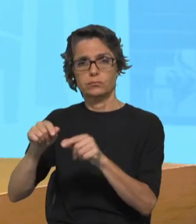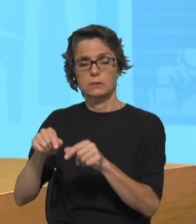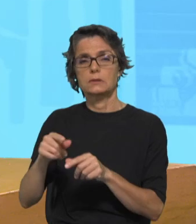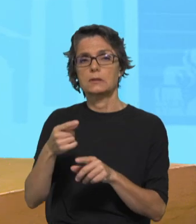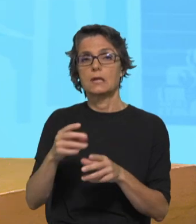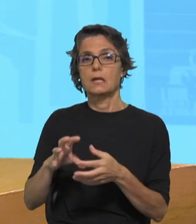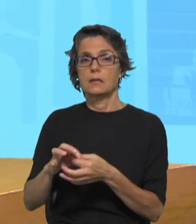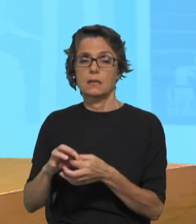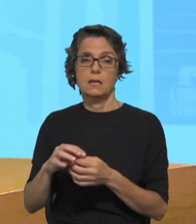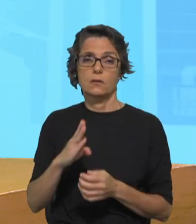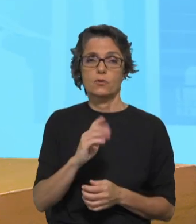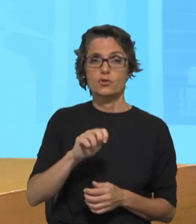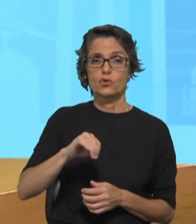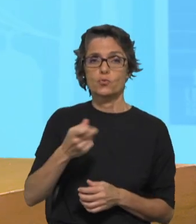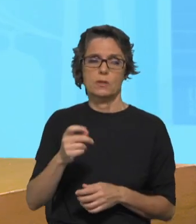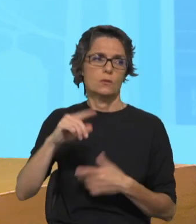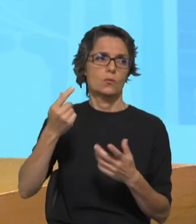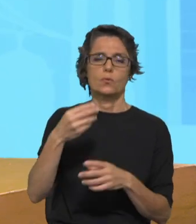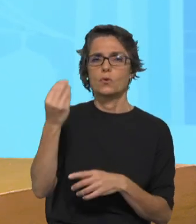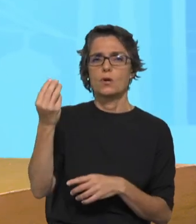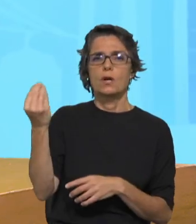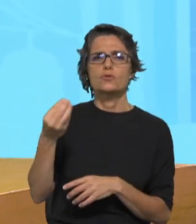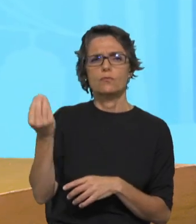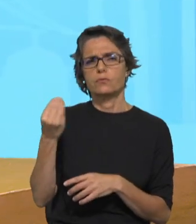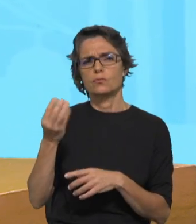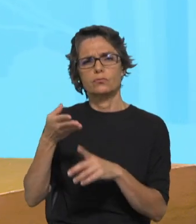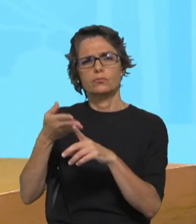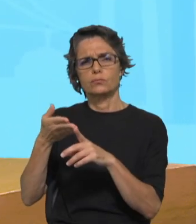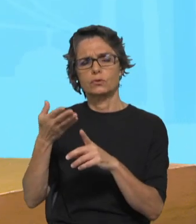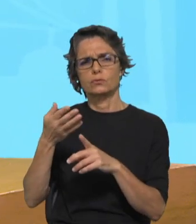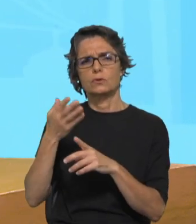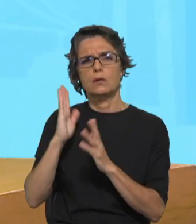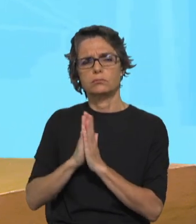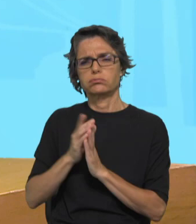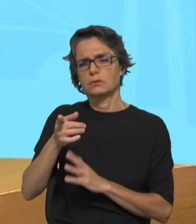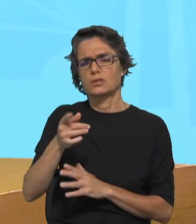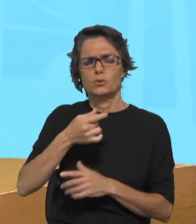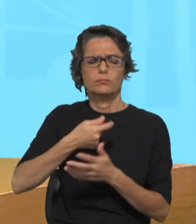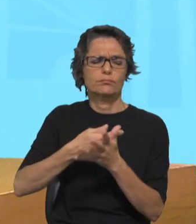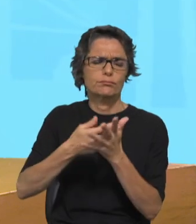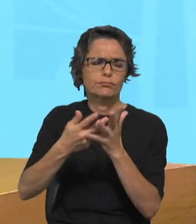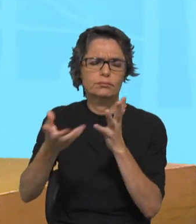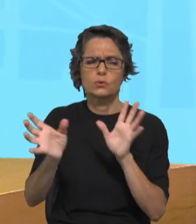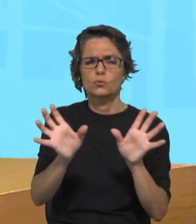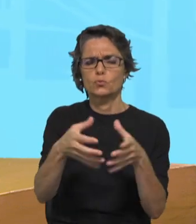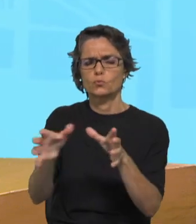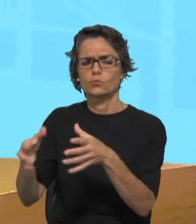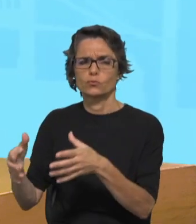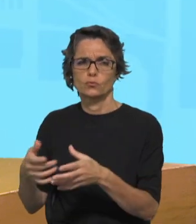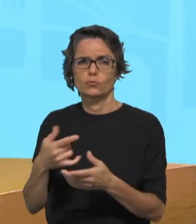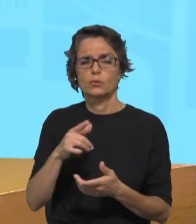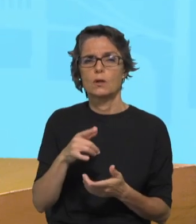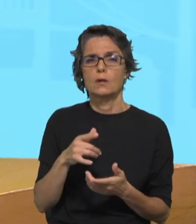apareceram, mas sei lá, a Juventude Missionária da Consolata. Há tantos, eu nem queria estar a dizer uns, porque depois podem ficar melindrados os outros que eu não